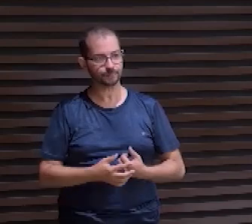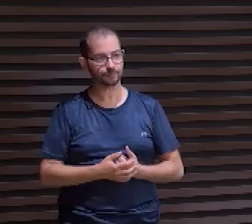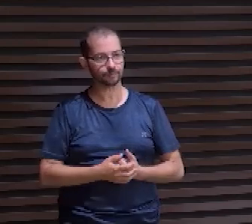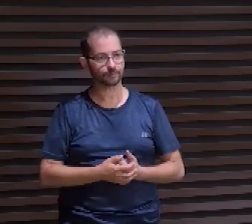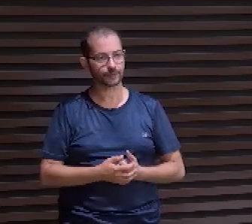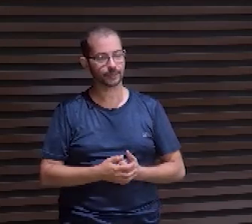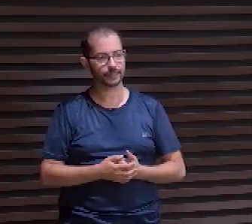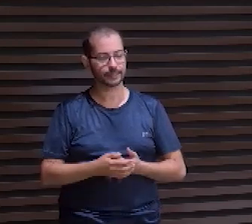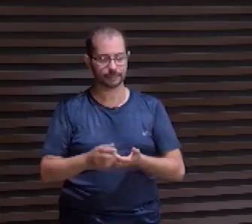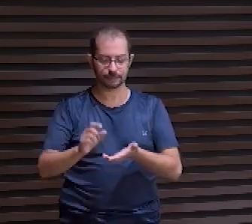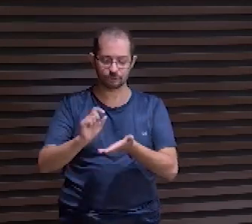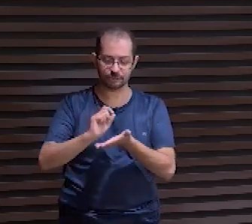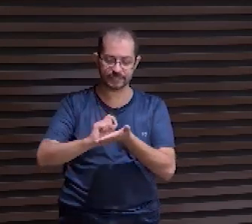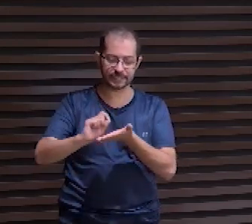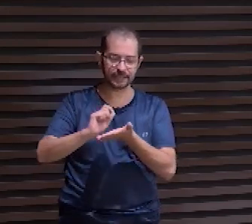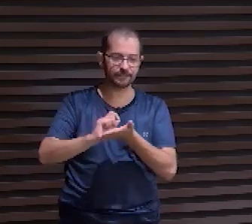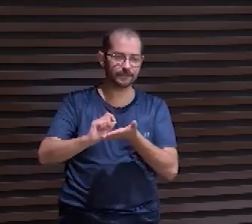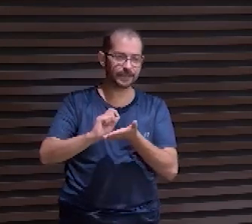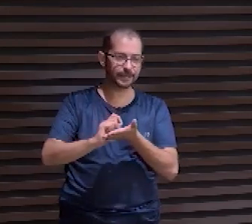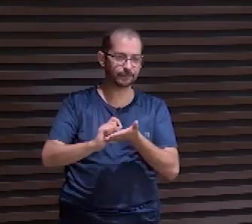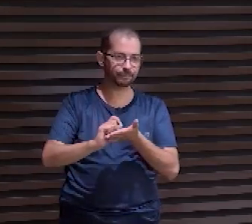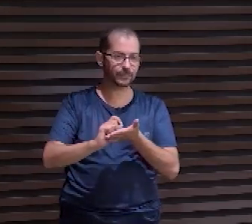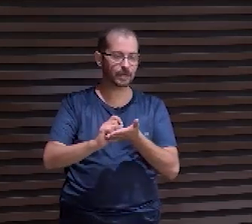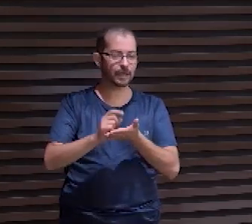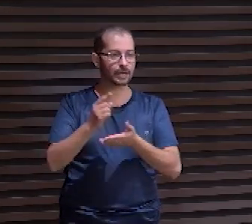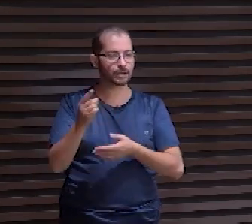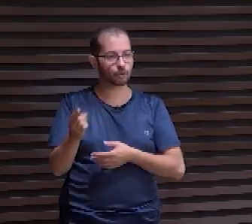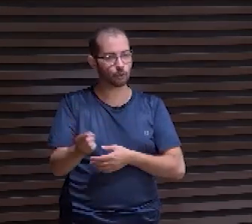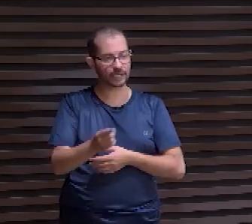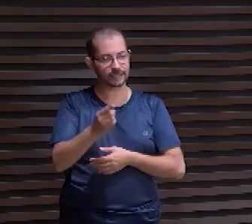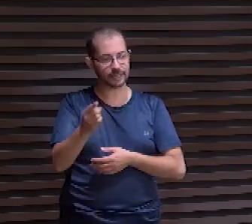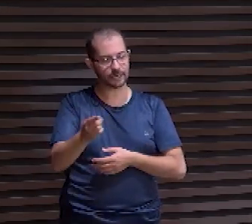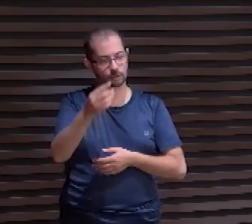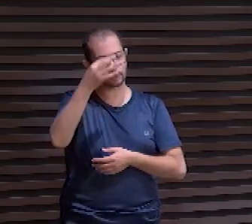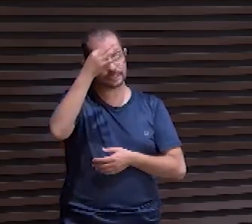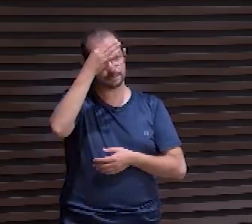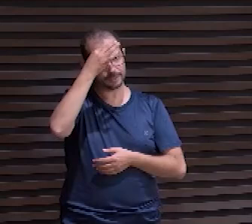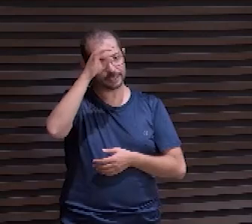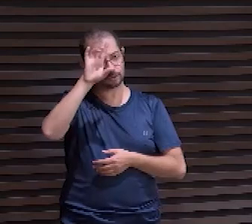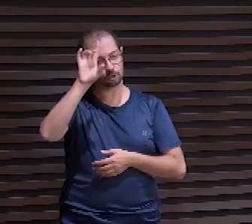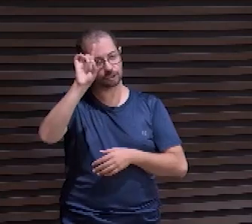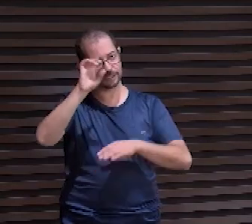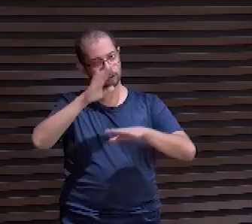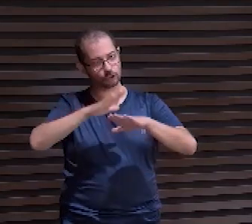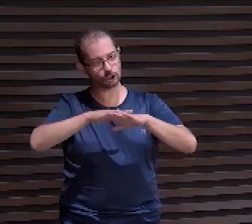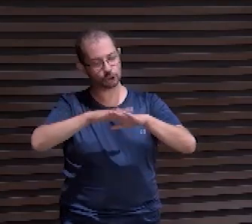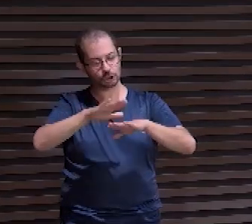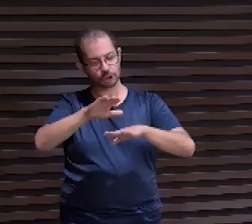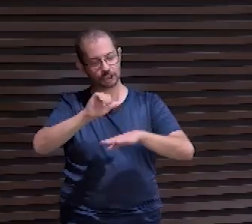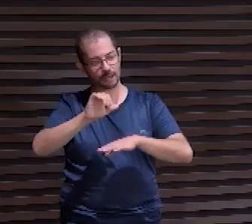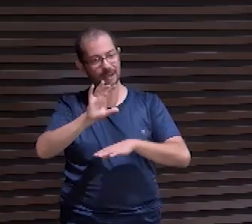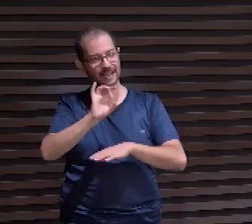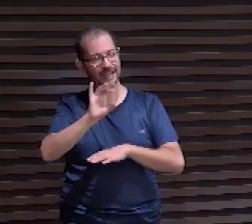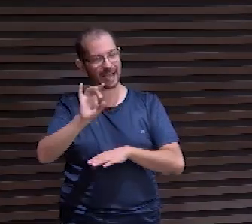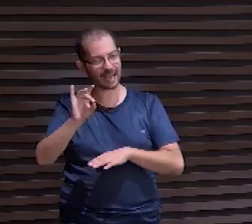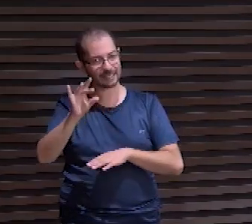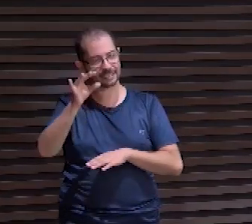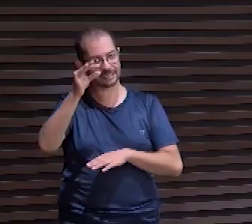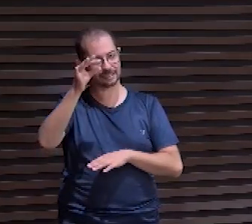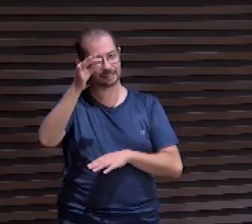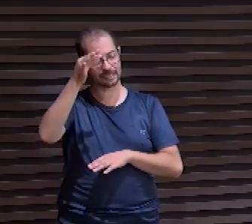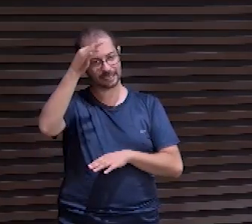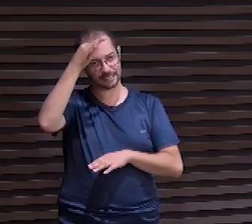Ele descrevia que o eterno Espírito de Deus chama cada espírito humano. Outro tradutor deu a